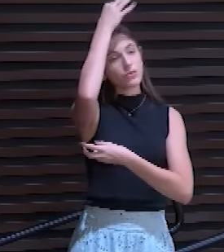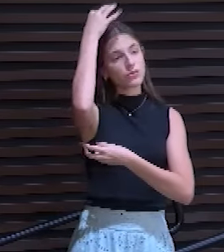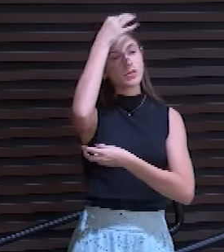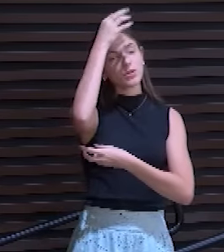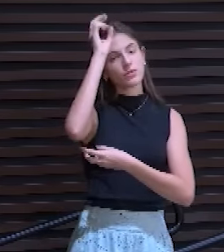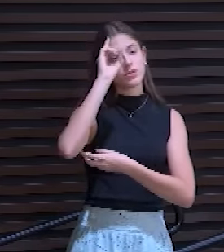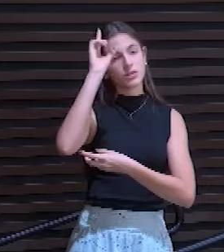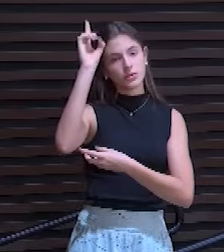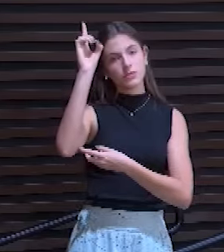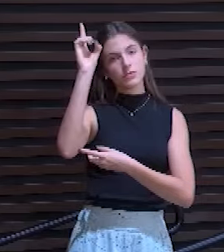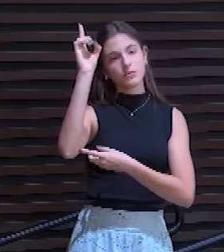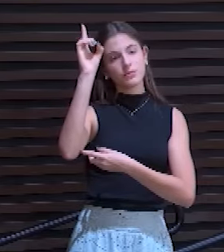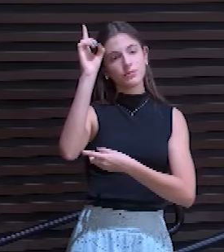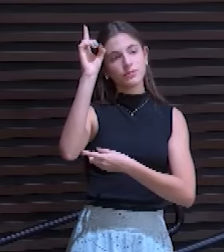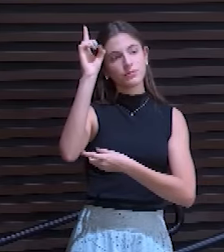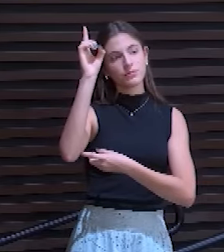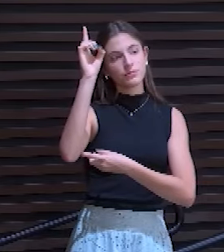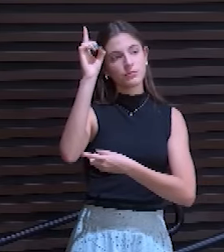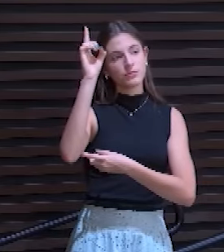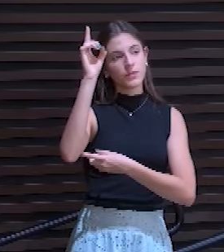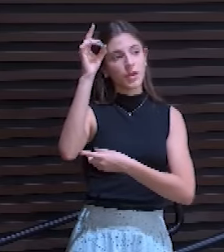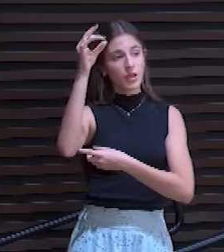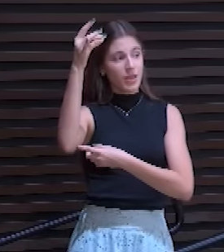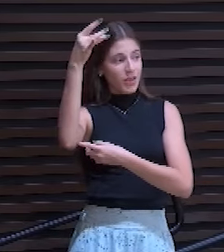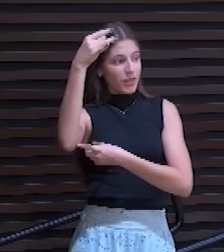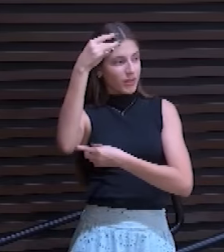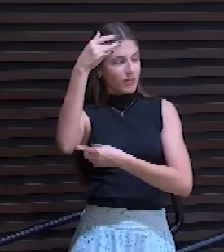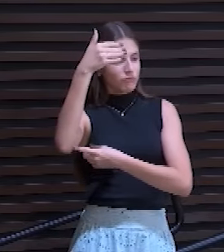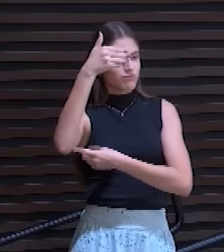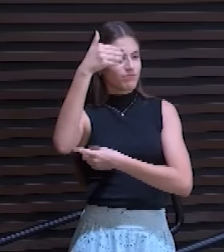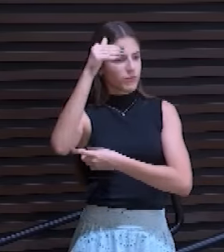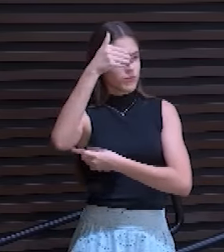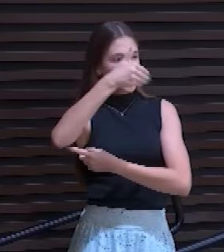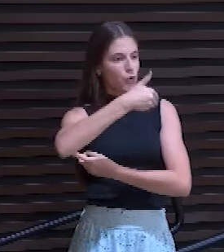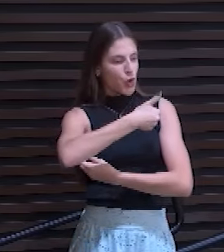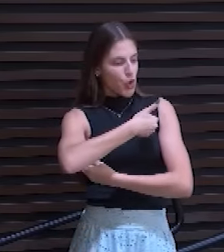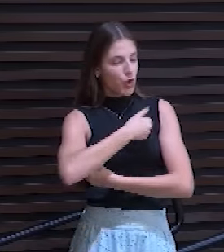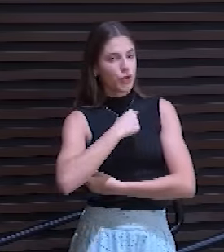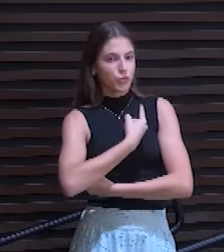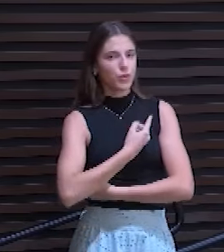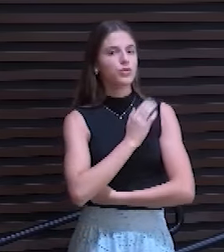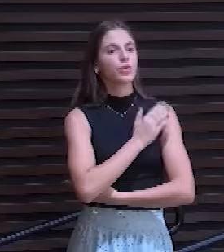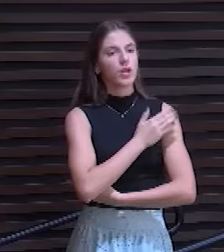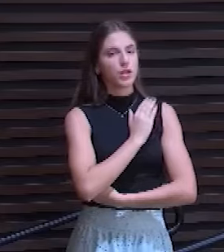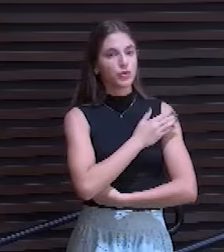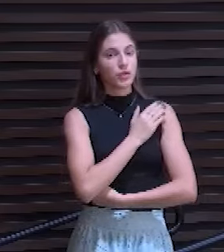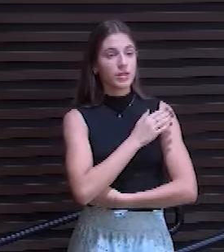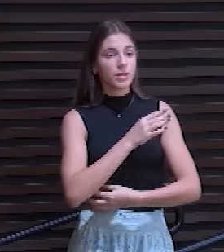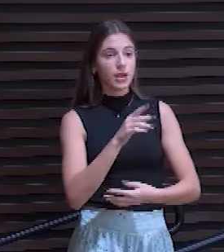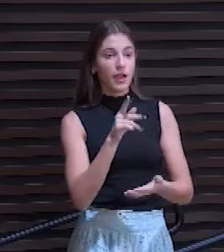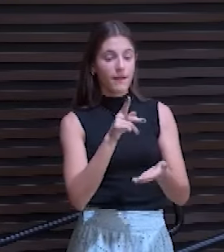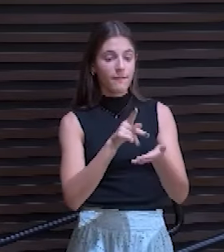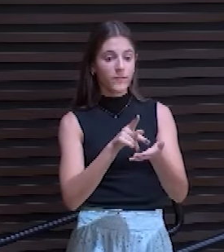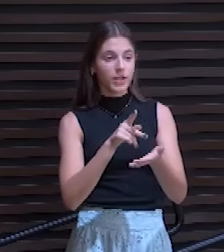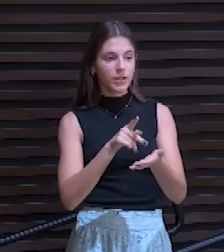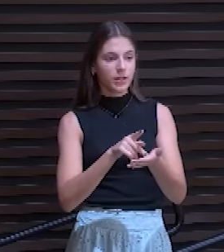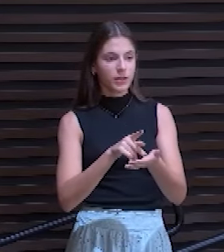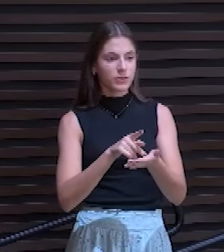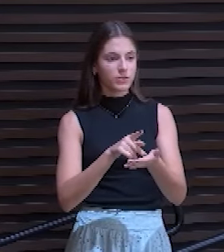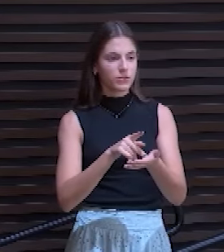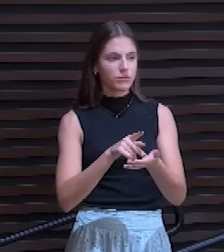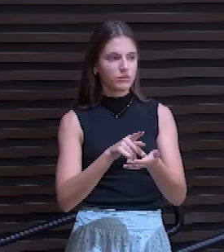Deus, que Ele internalize nos nossos corações verdades que nós já conhecemos. O que